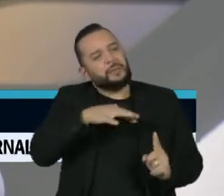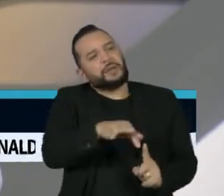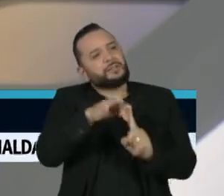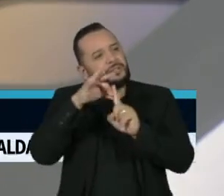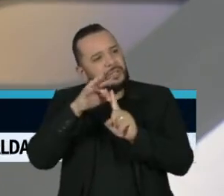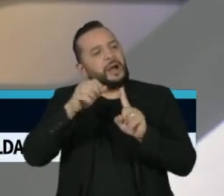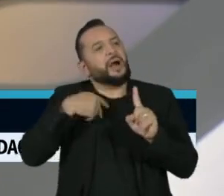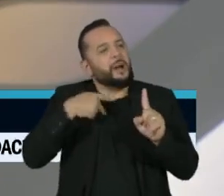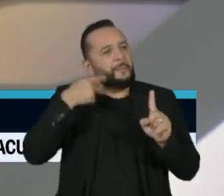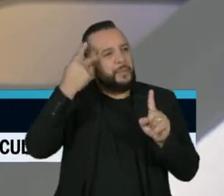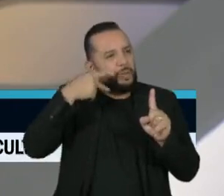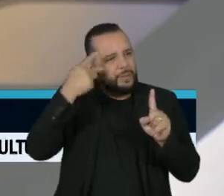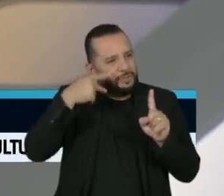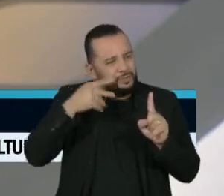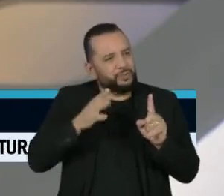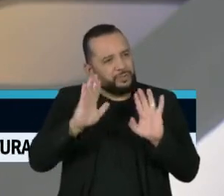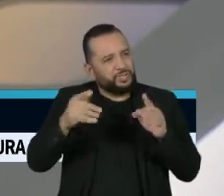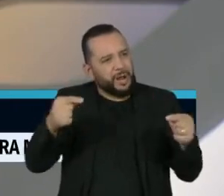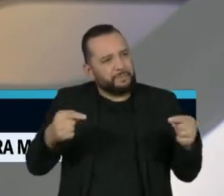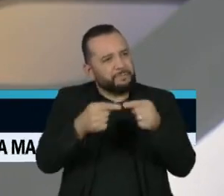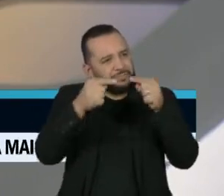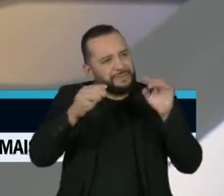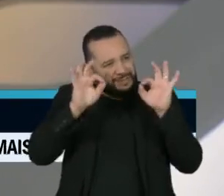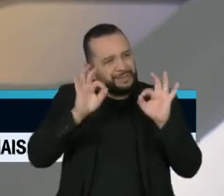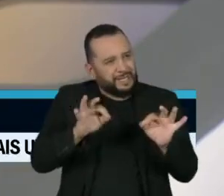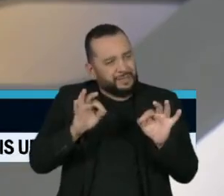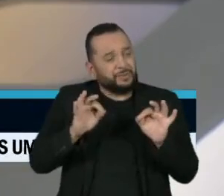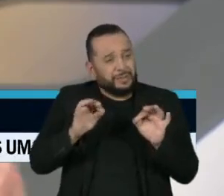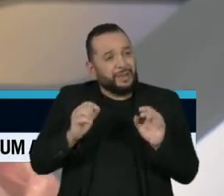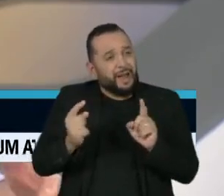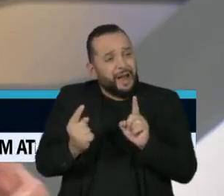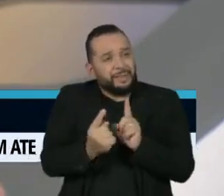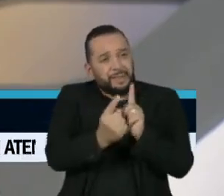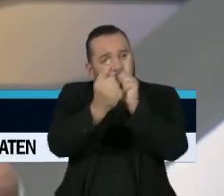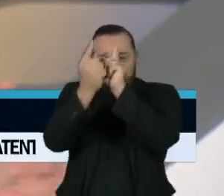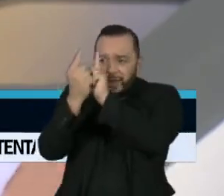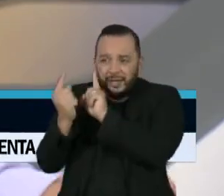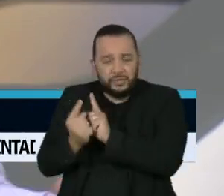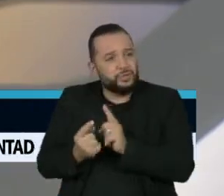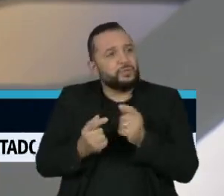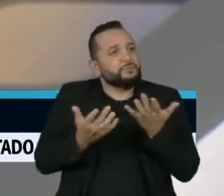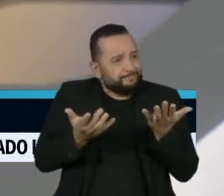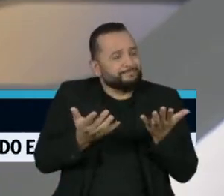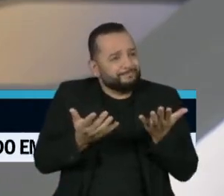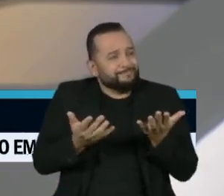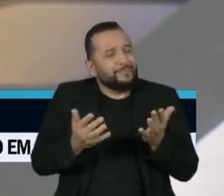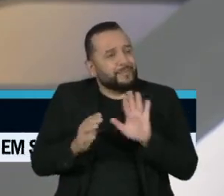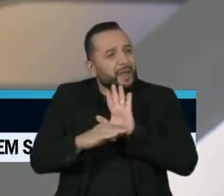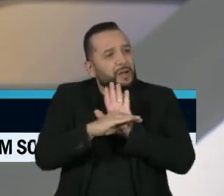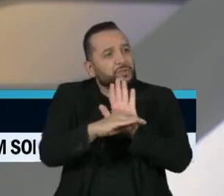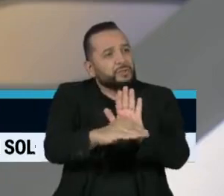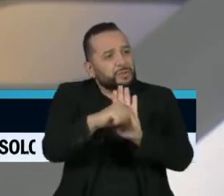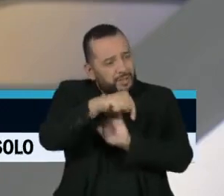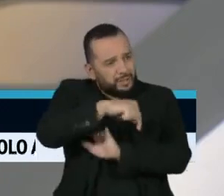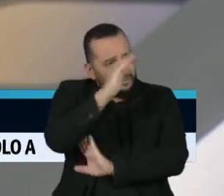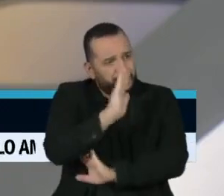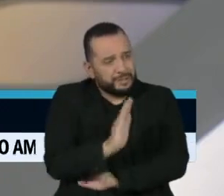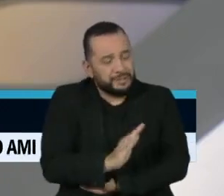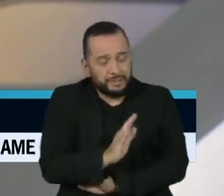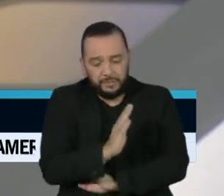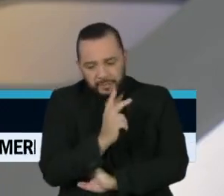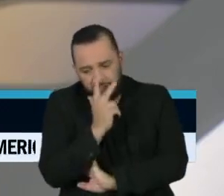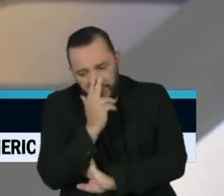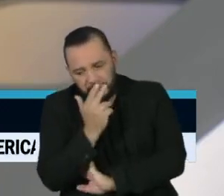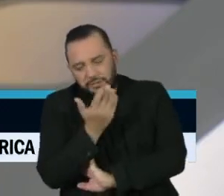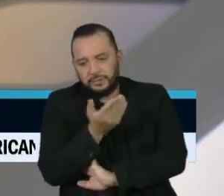que só atende o distrito, que é quase um despachante. Então, eu acho que isso ajudaria muito o Brasil. Agora, o